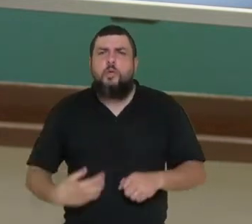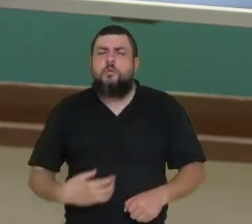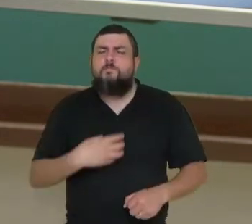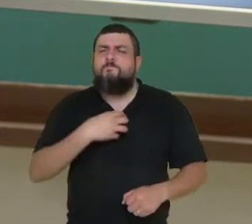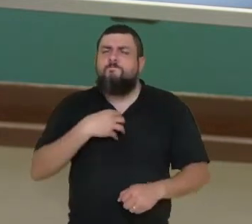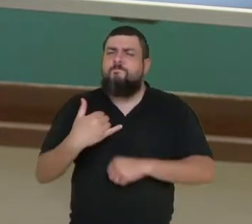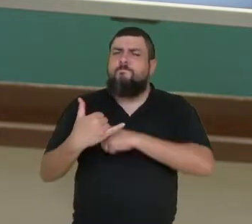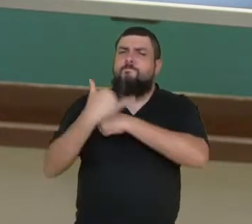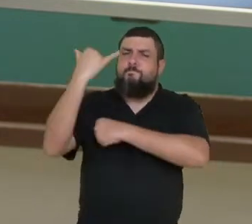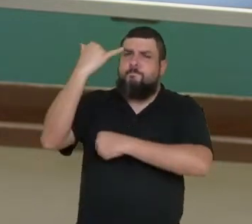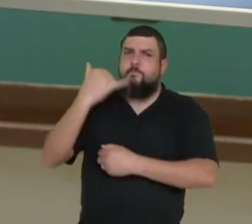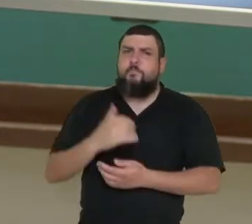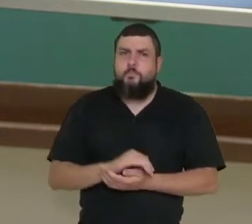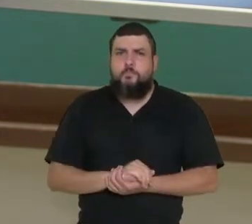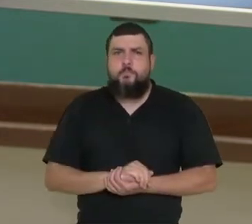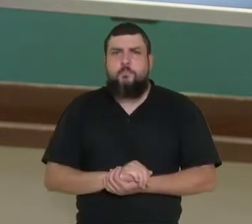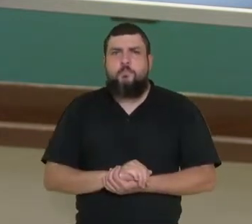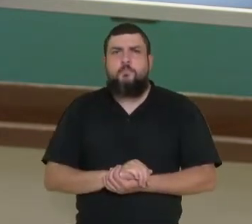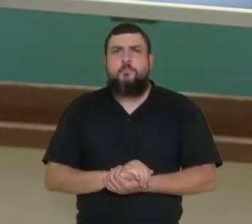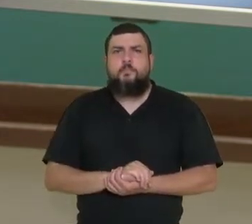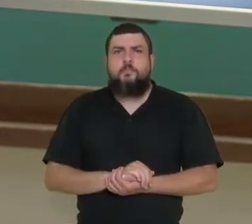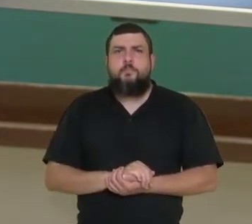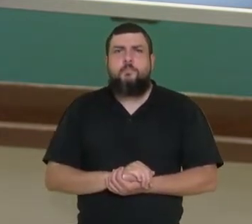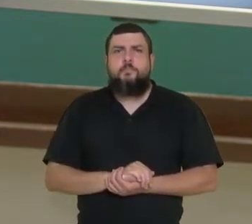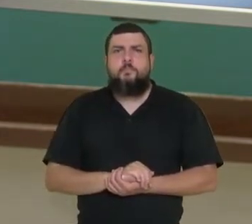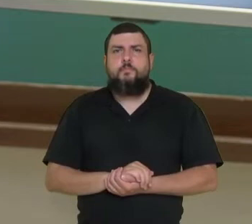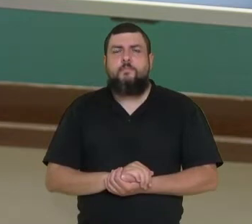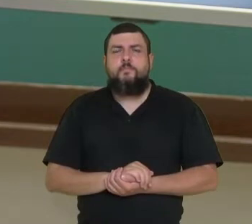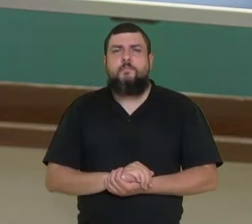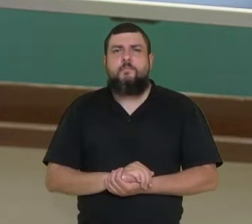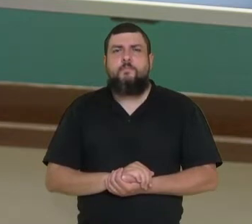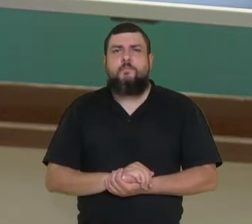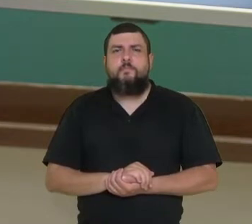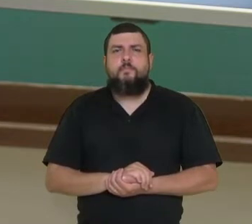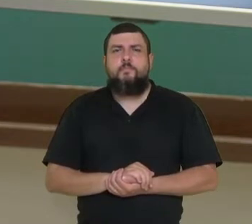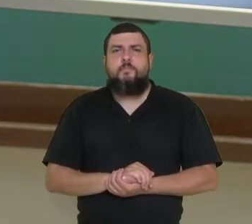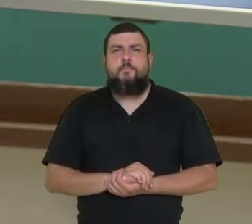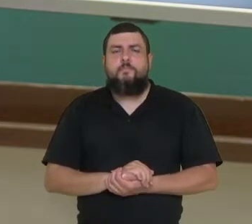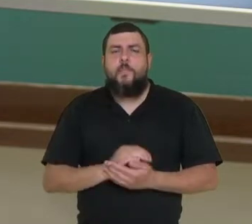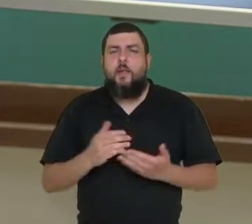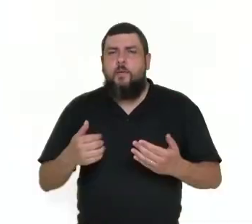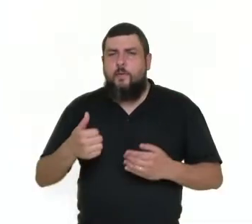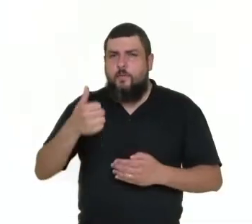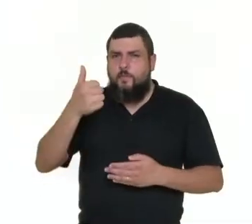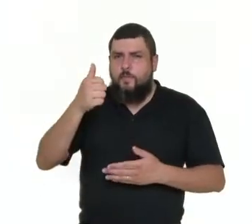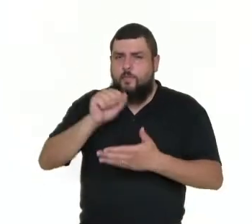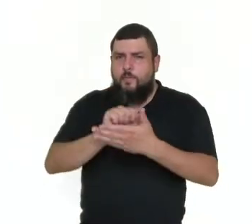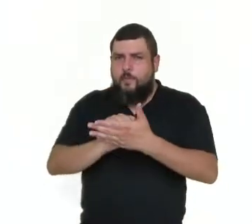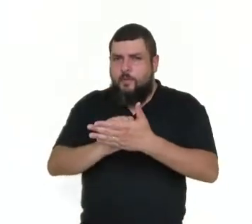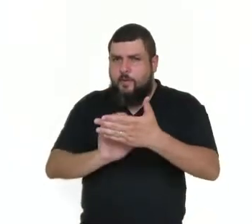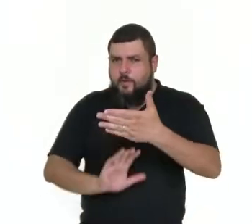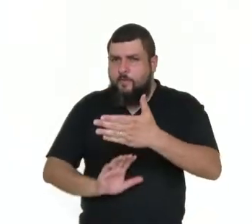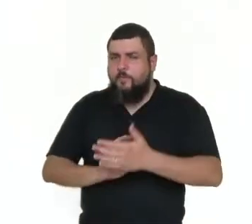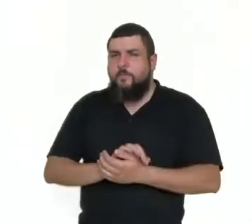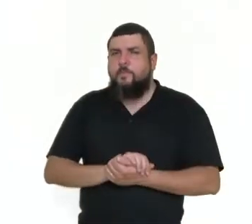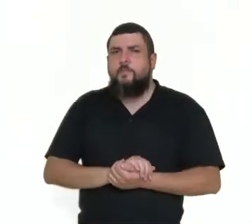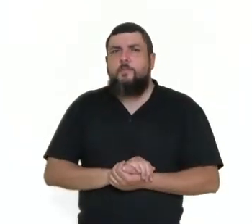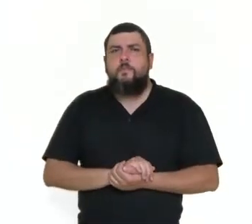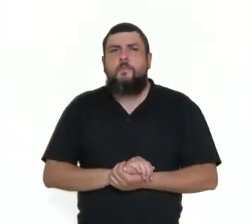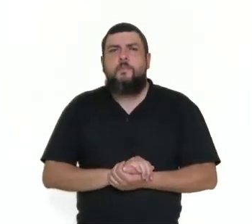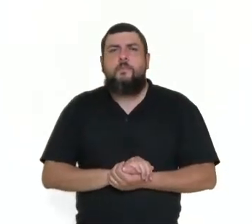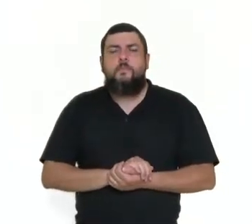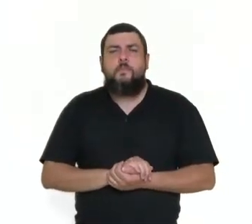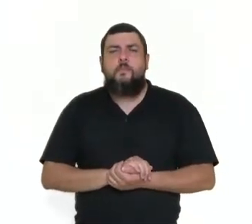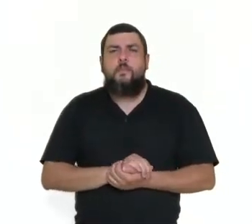lesado de alguma forma, ok? Então vejam aqui agora a nossa primeira atividade, né? Eu trouxe o fragmento para vocês